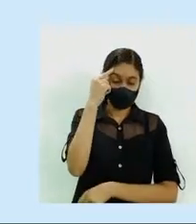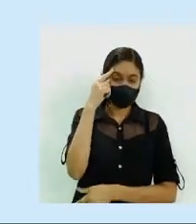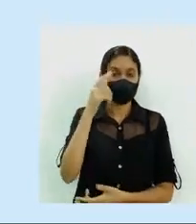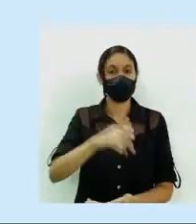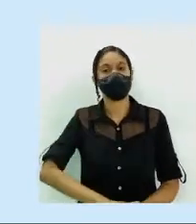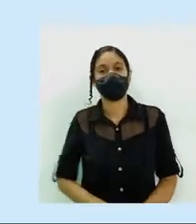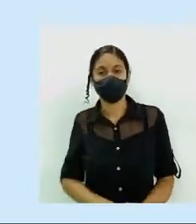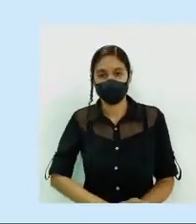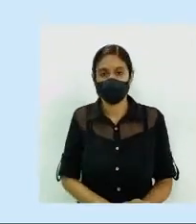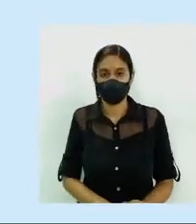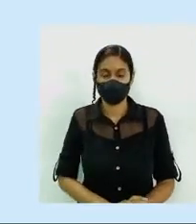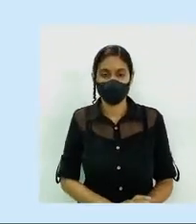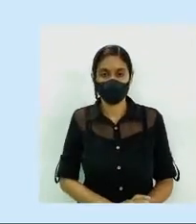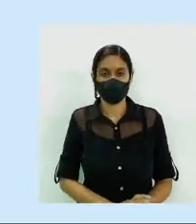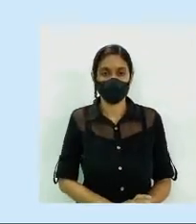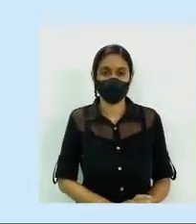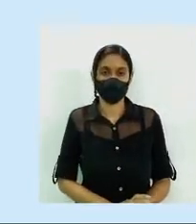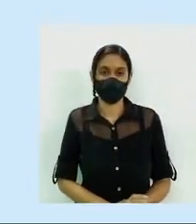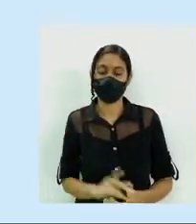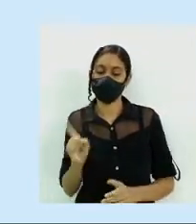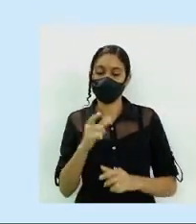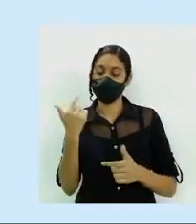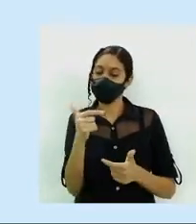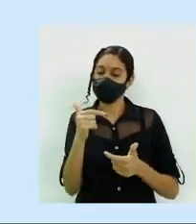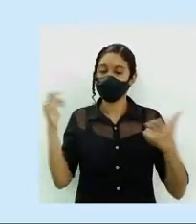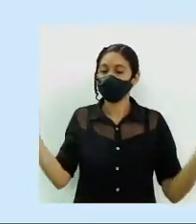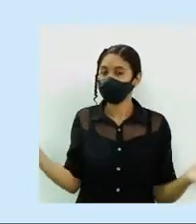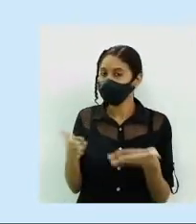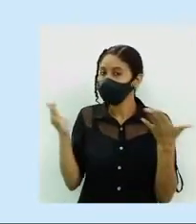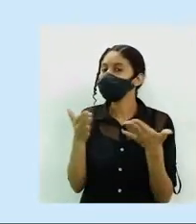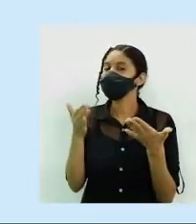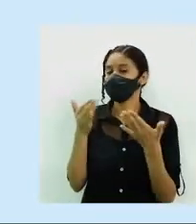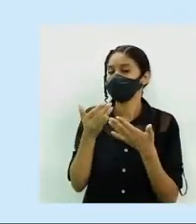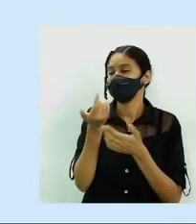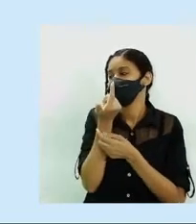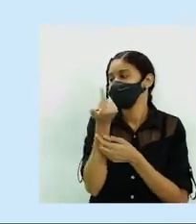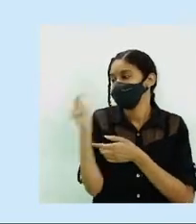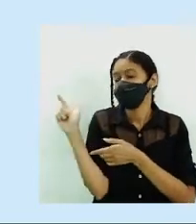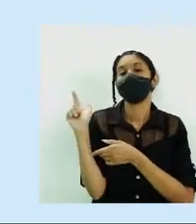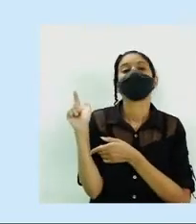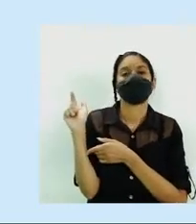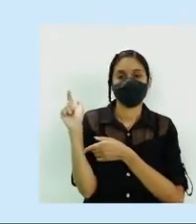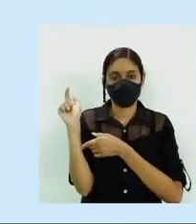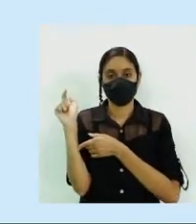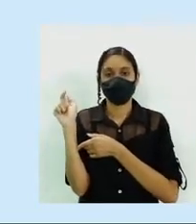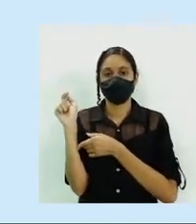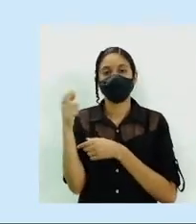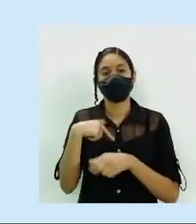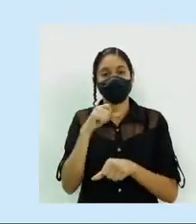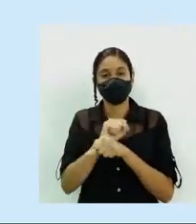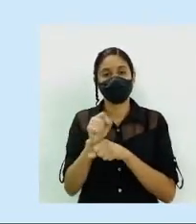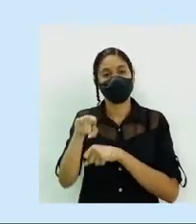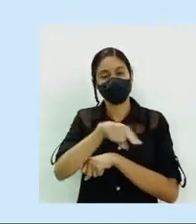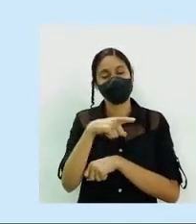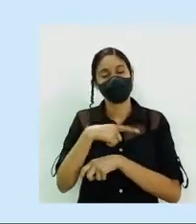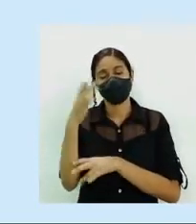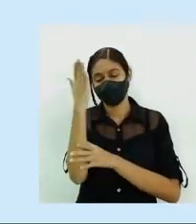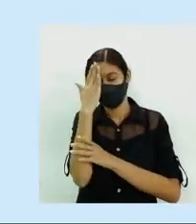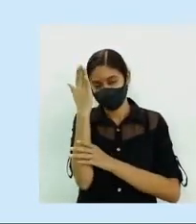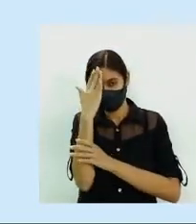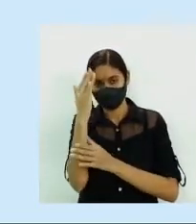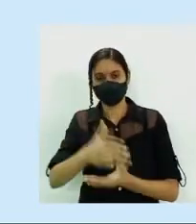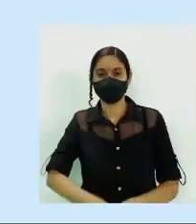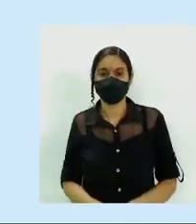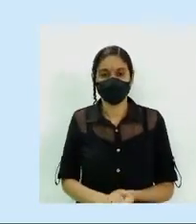reflexão, sem que haja influências externas quanto a isso. Bem, gente, eu espero que vocês tenham